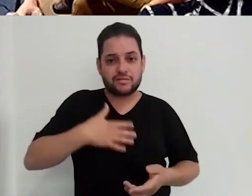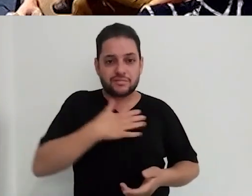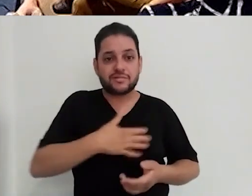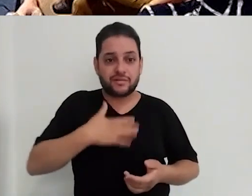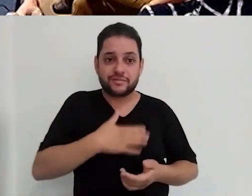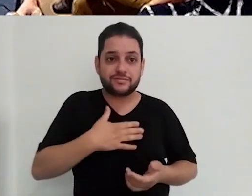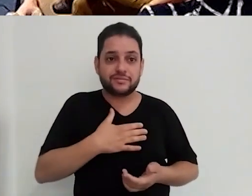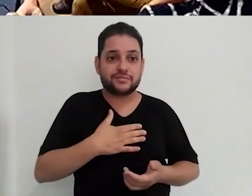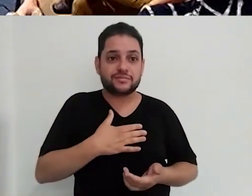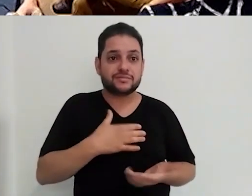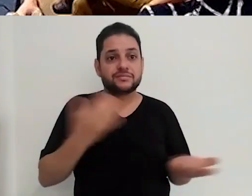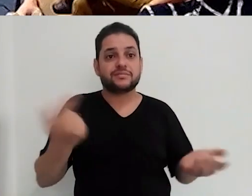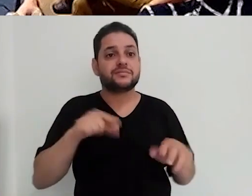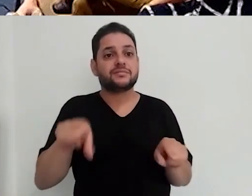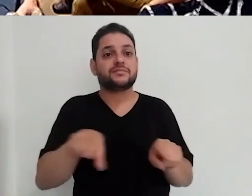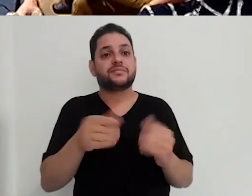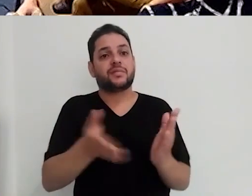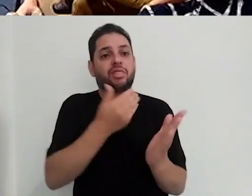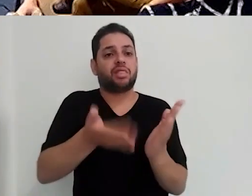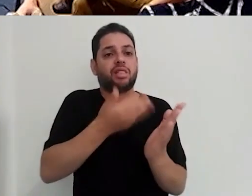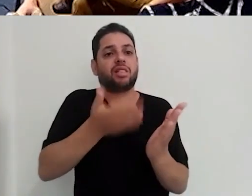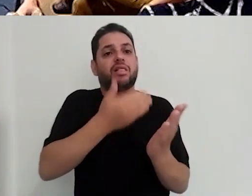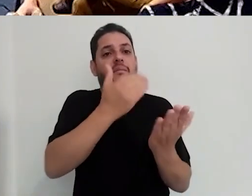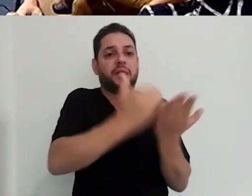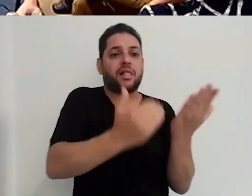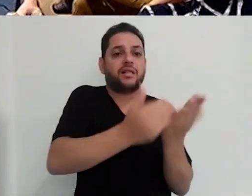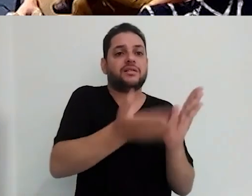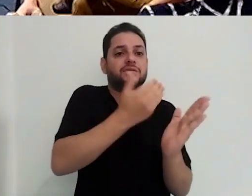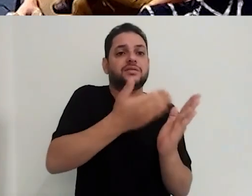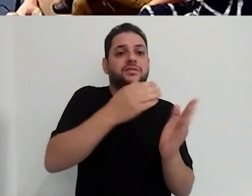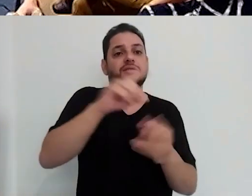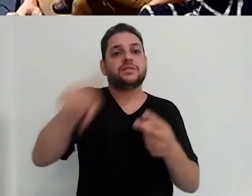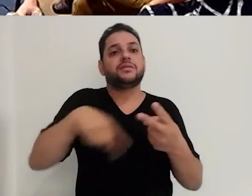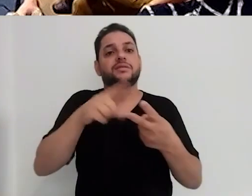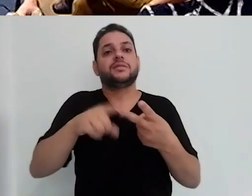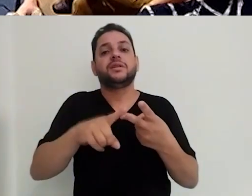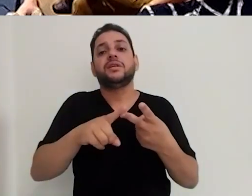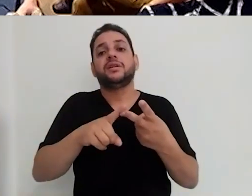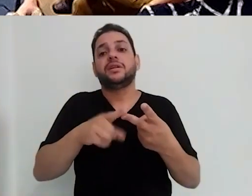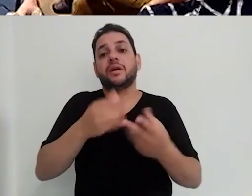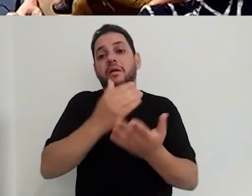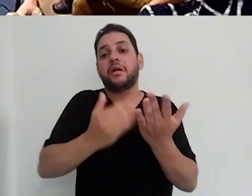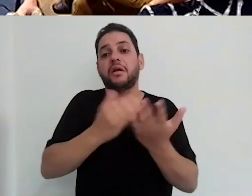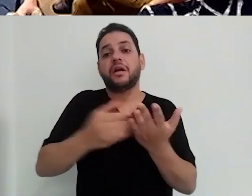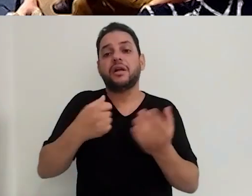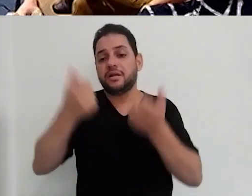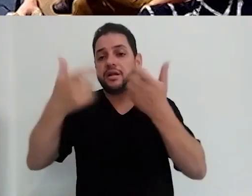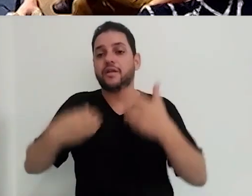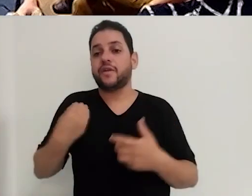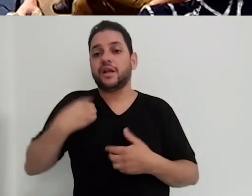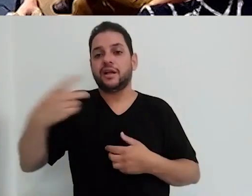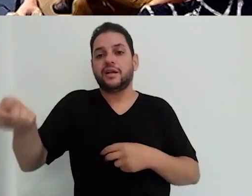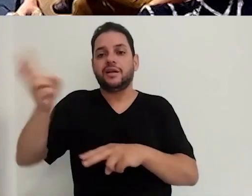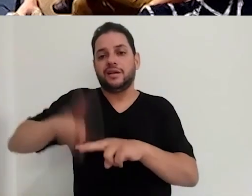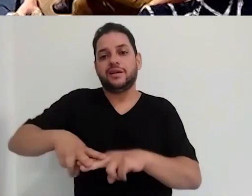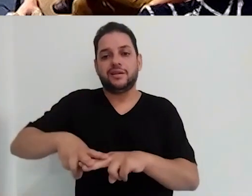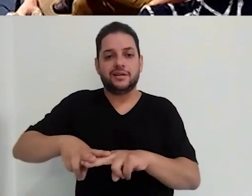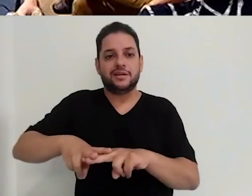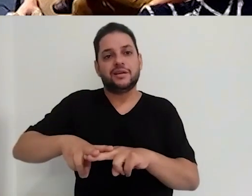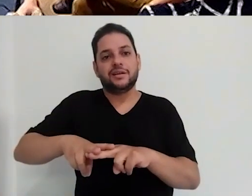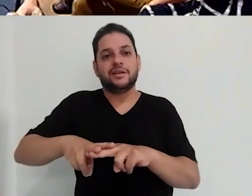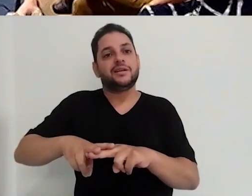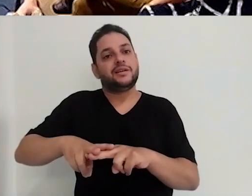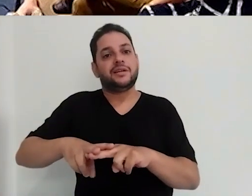passa metade do livro falando isso e a outra metade contando sobre a vida dele na cadeia. Então, ele não é uma pessoa